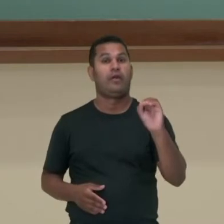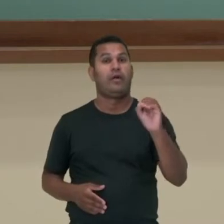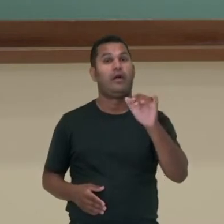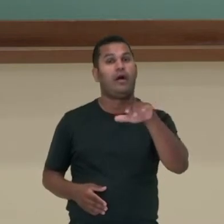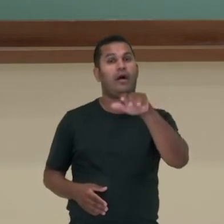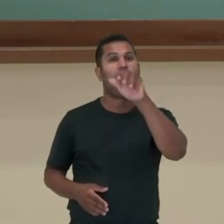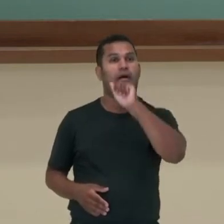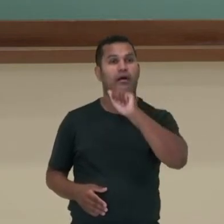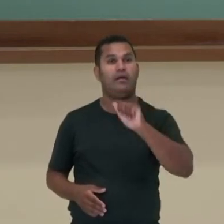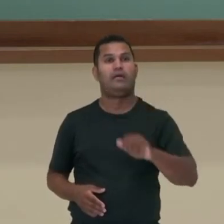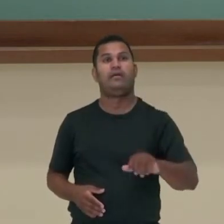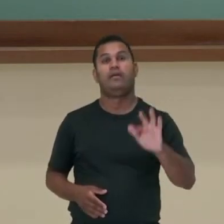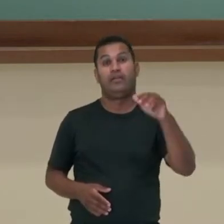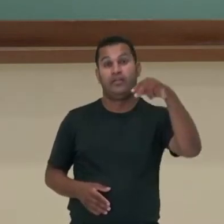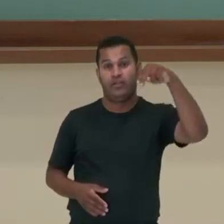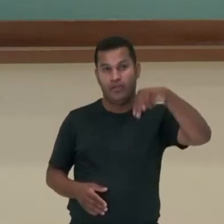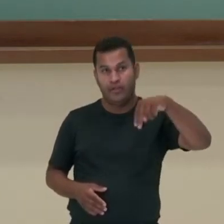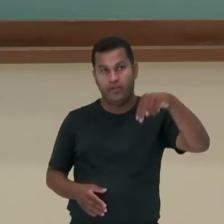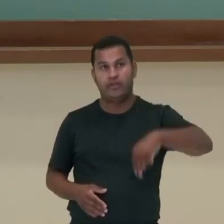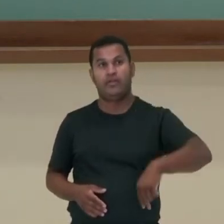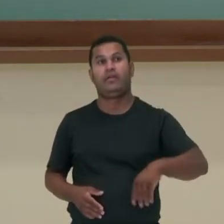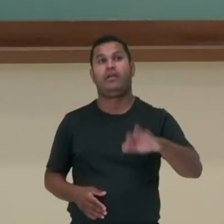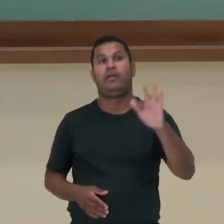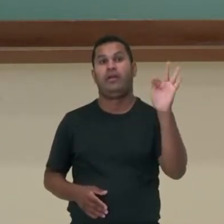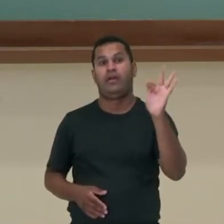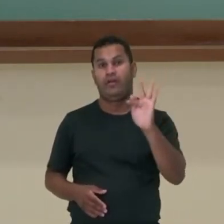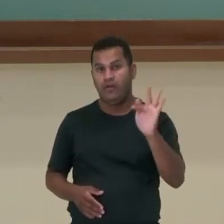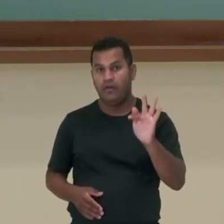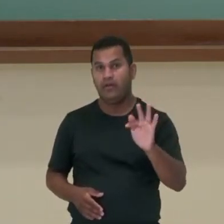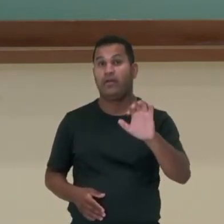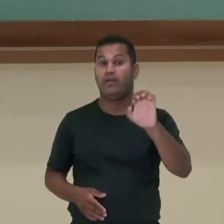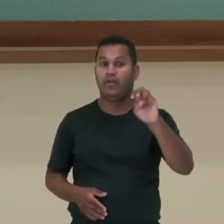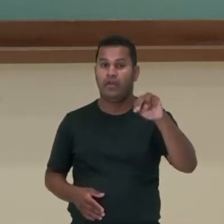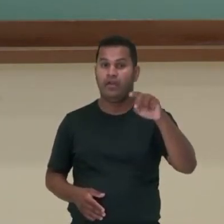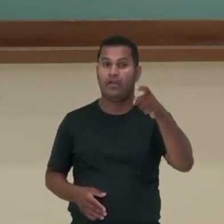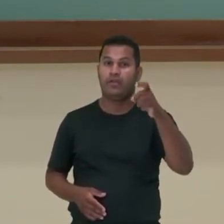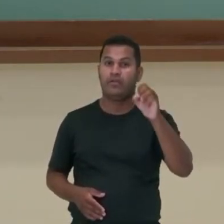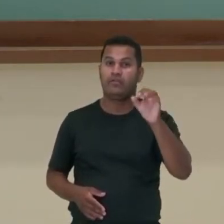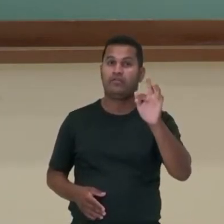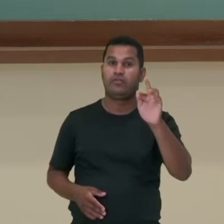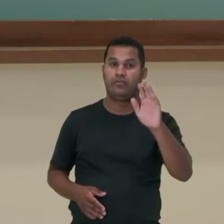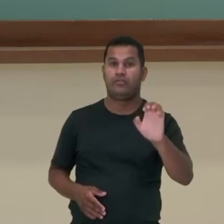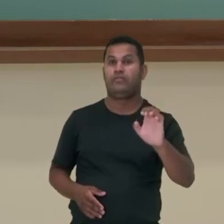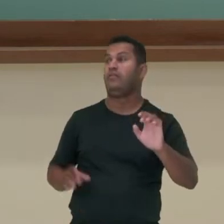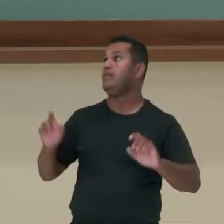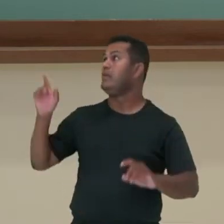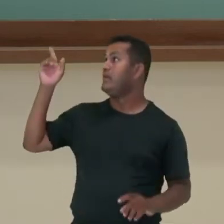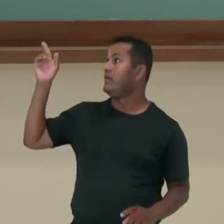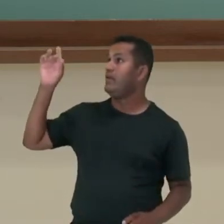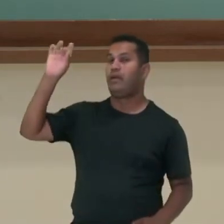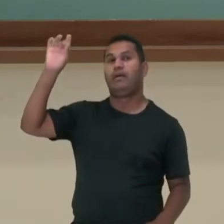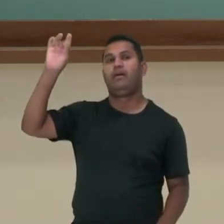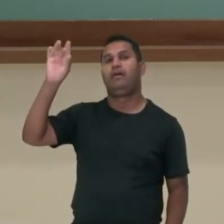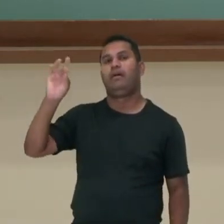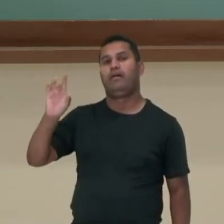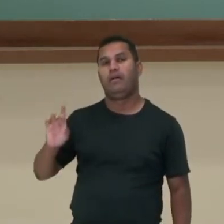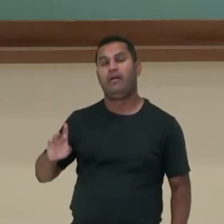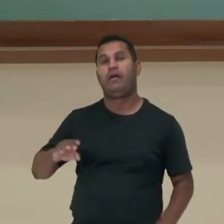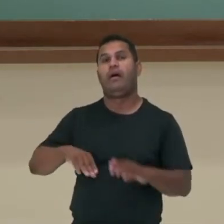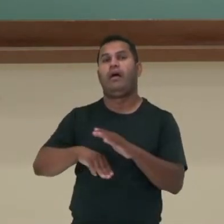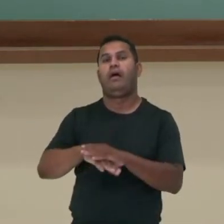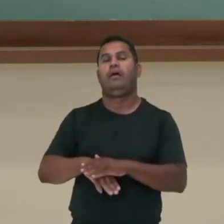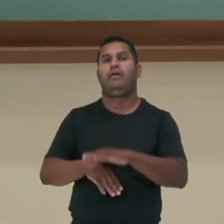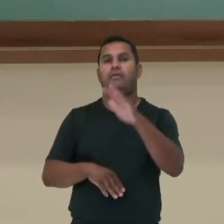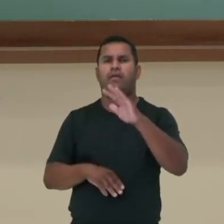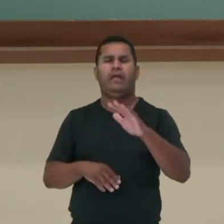nitrogênio, fósforo e enxofre. Então, isso desde uma bactéria até uma árvore, um ser humano, são esses elementos químicos que